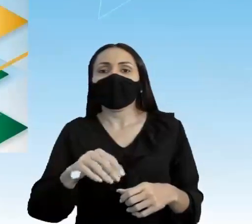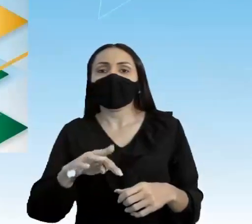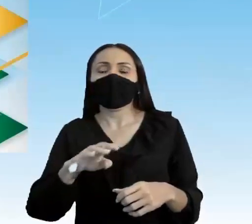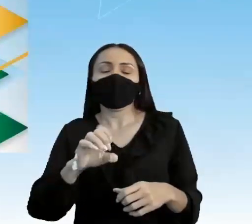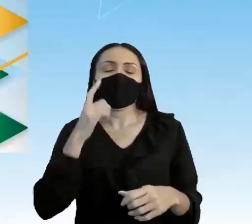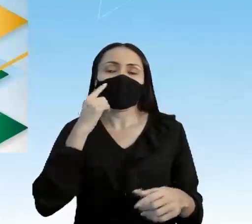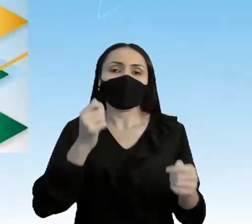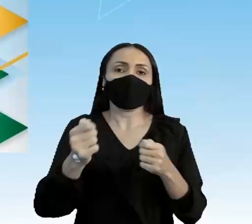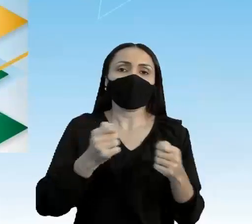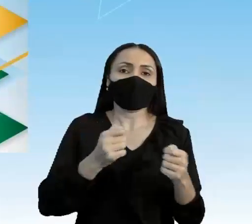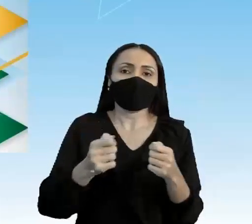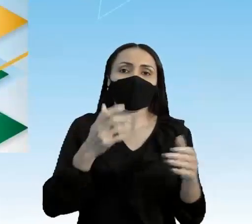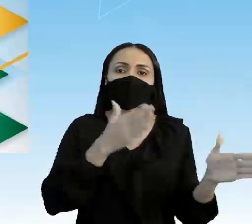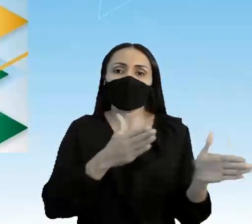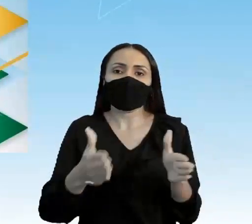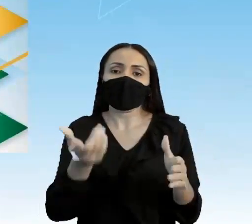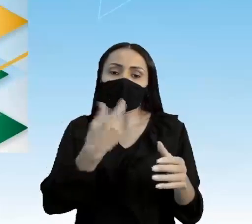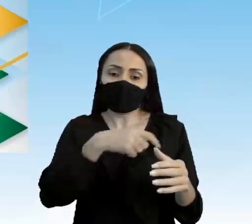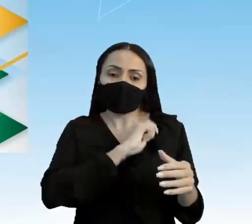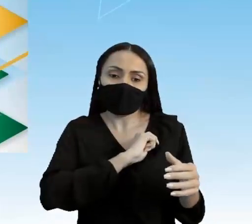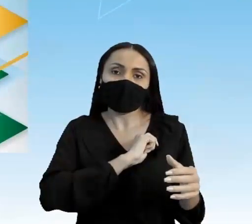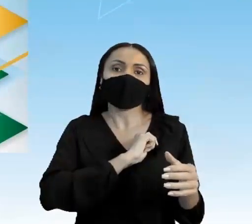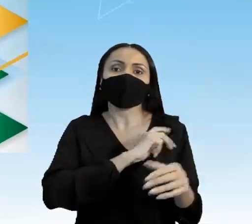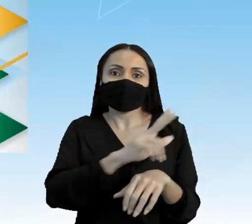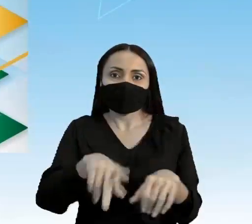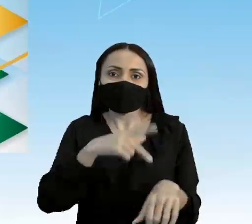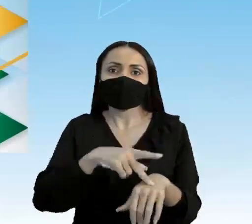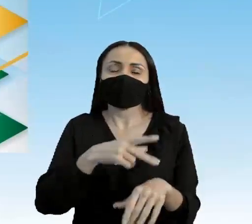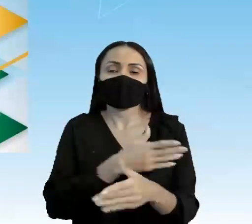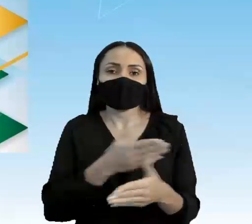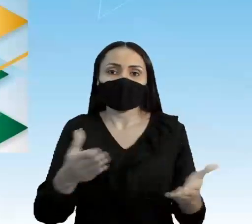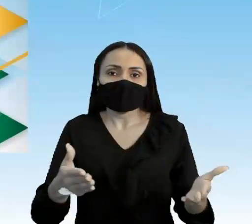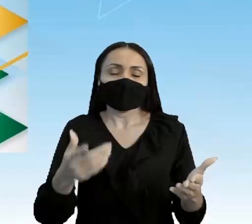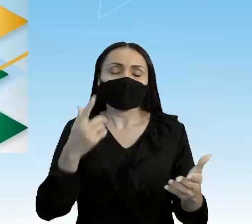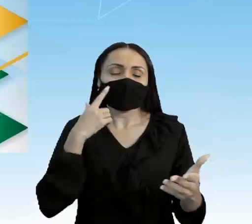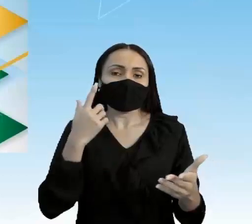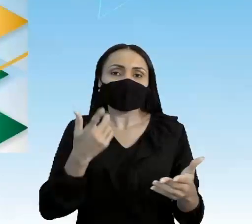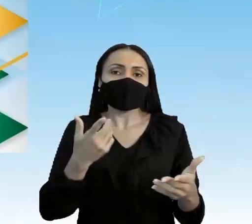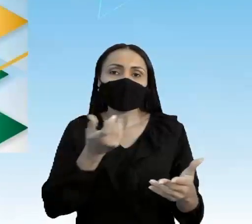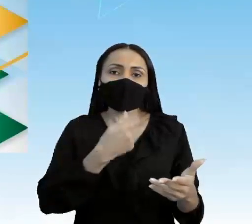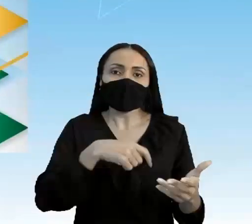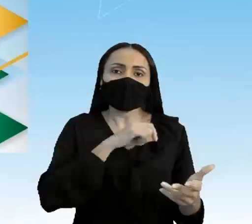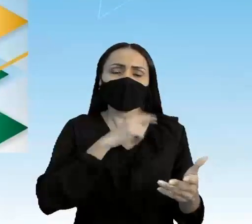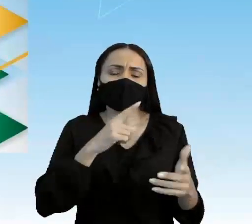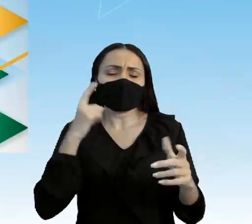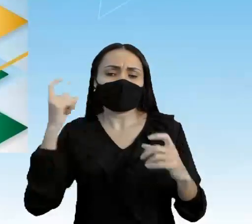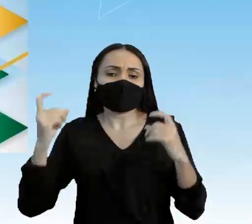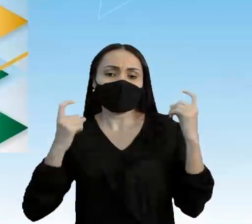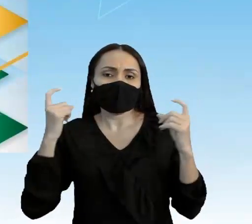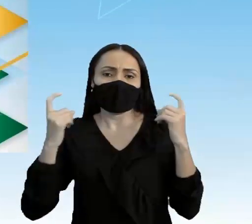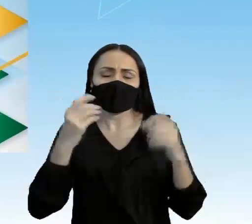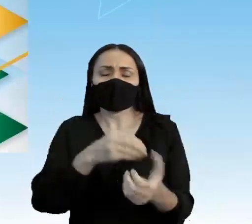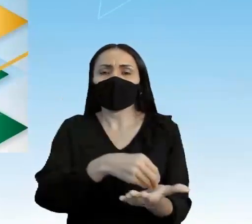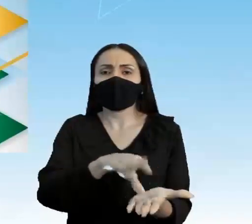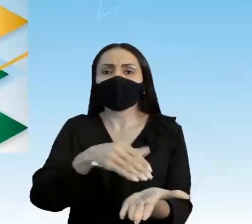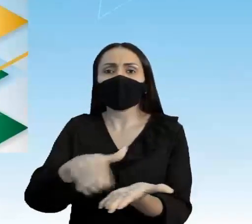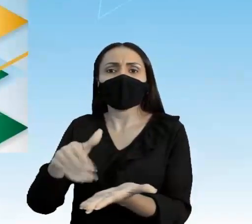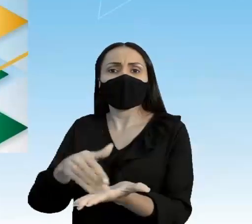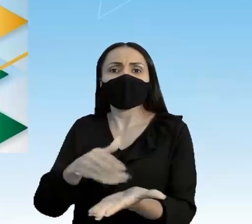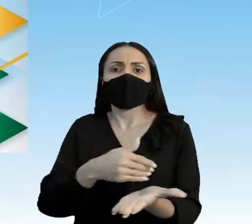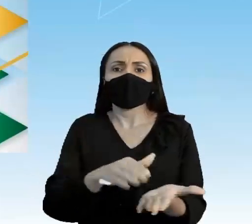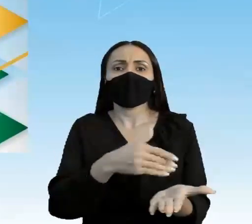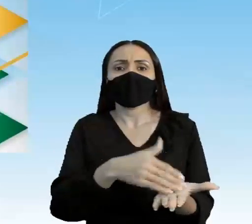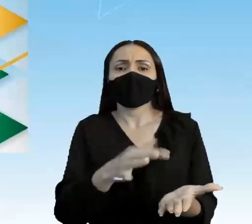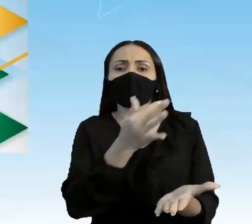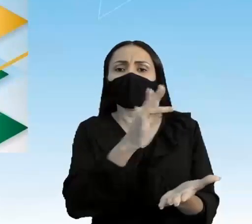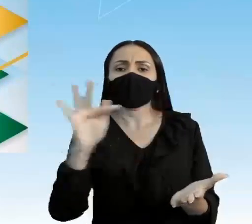maior parte da Espanha, né? E os espanhóis estavam ocupados com a expulsão dos franceses de seu